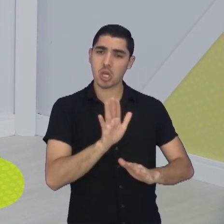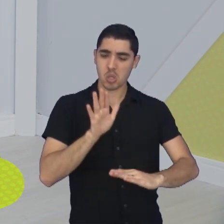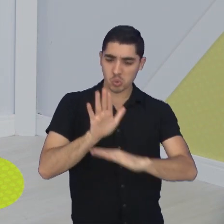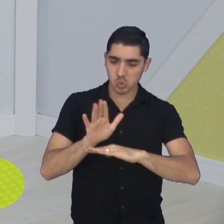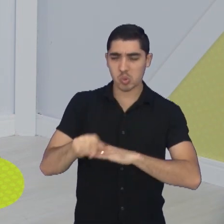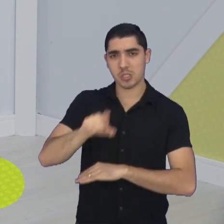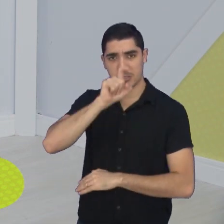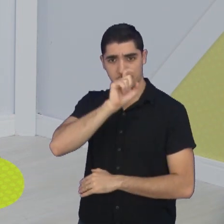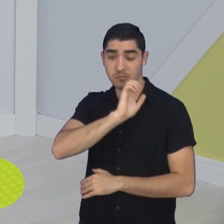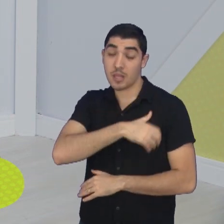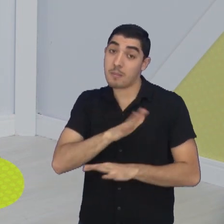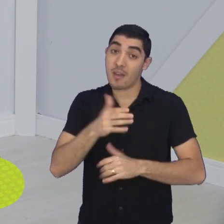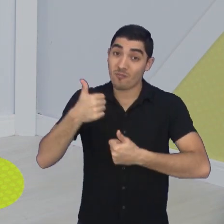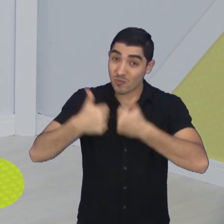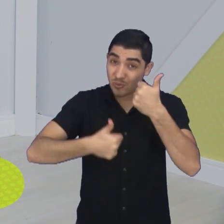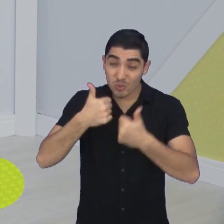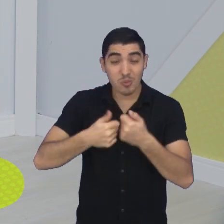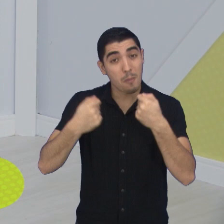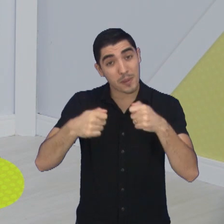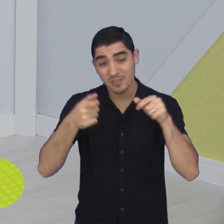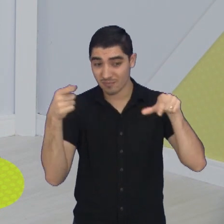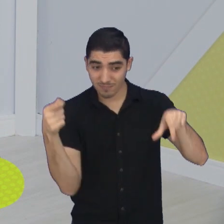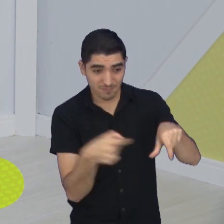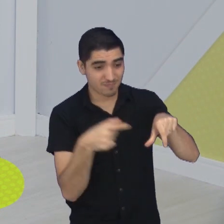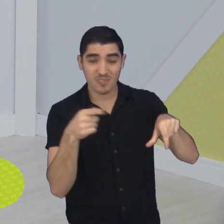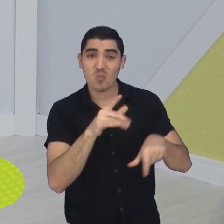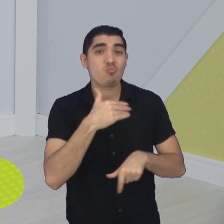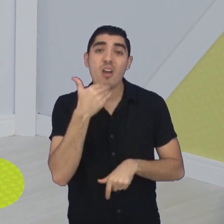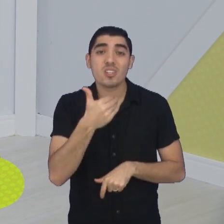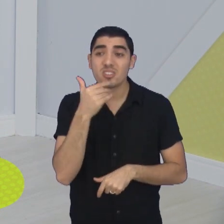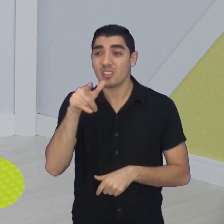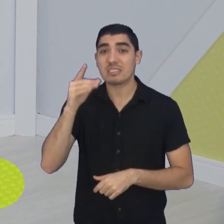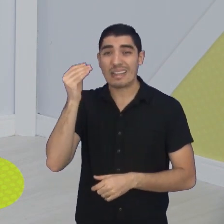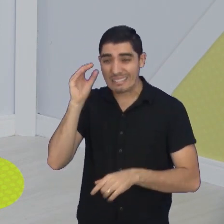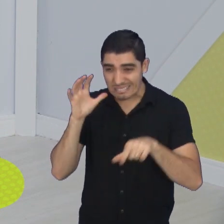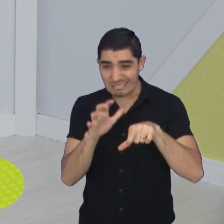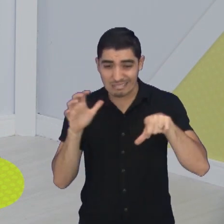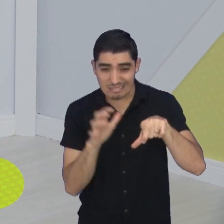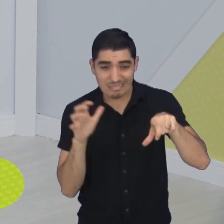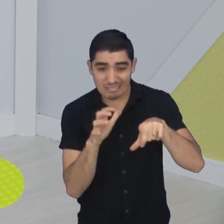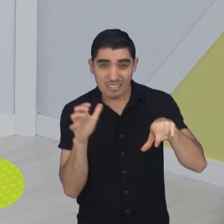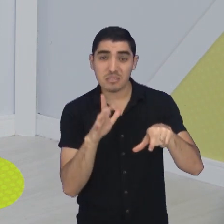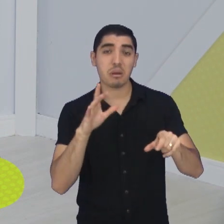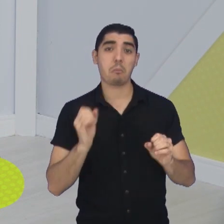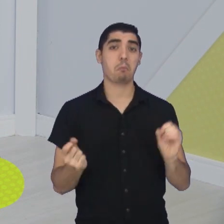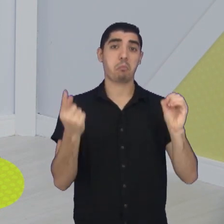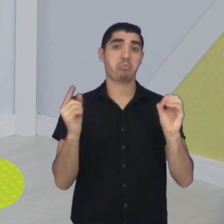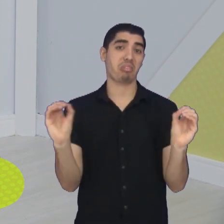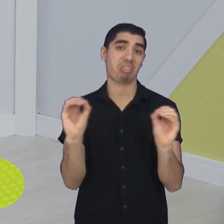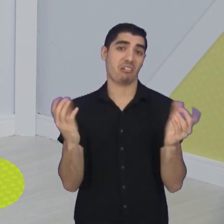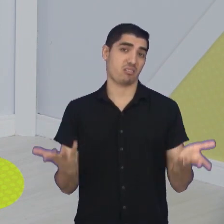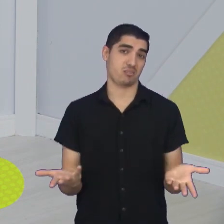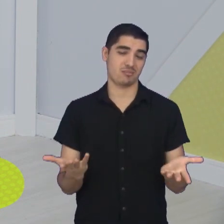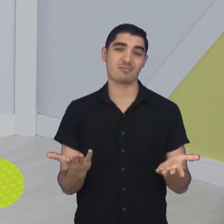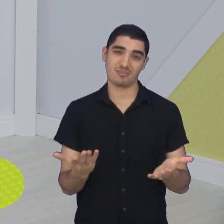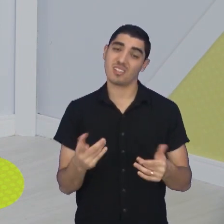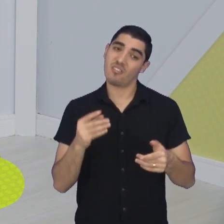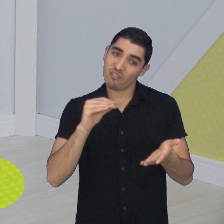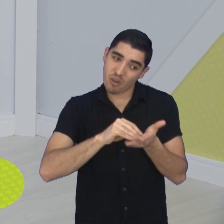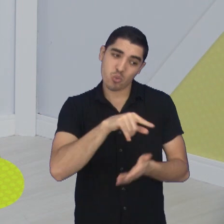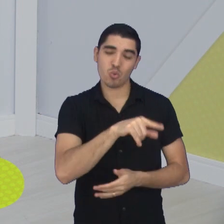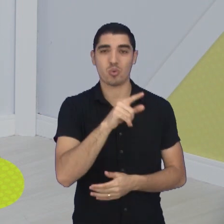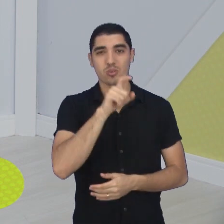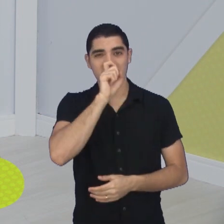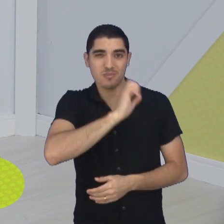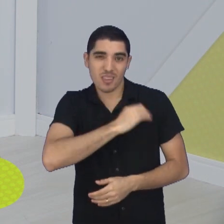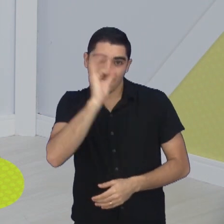pelo São José. Mas futebol é resultado, não adianta você macetar o time adversário e não botar a bola para frente, em que pese também o São José aí faltou sorte